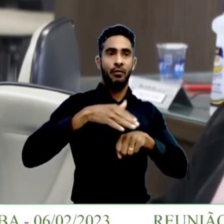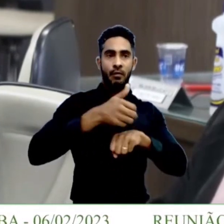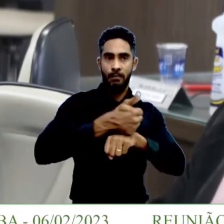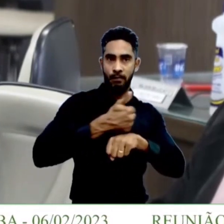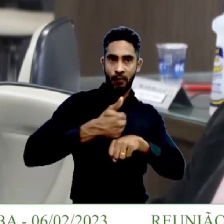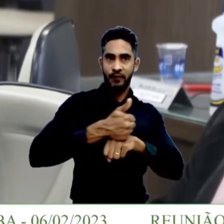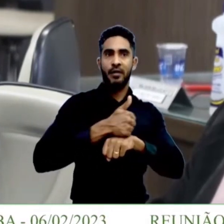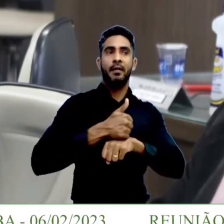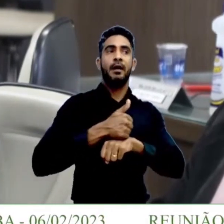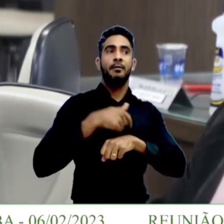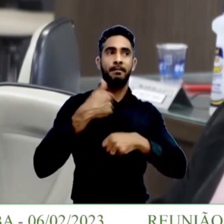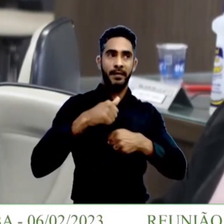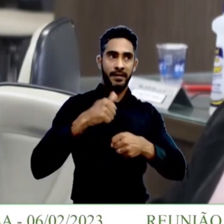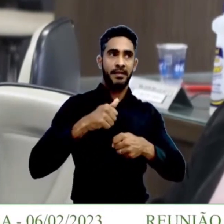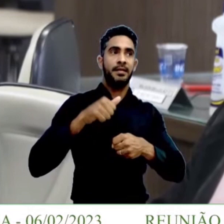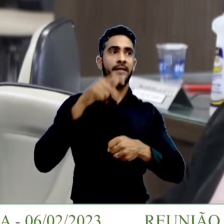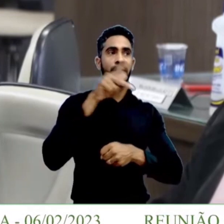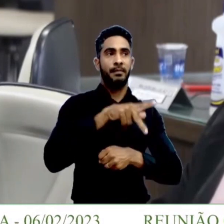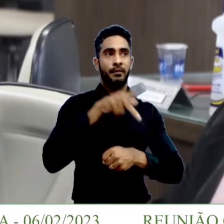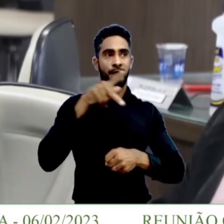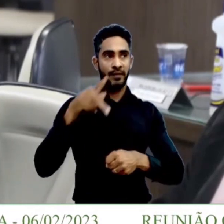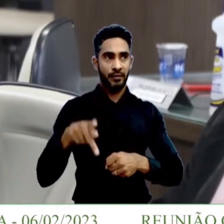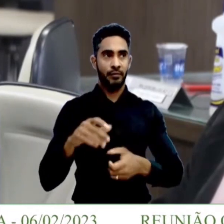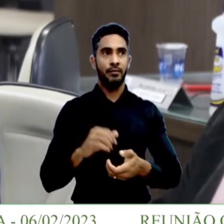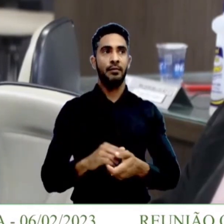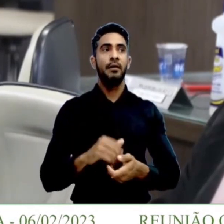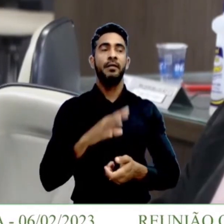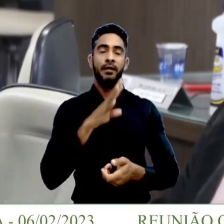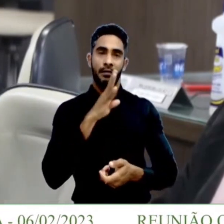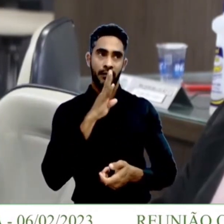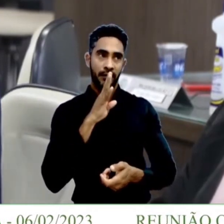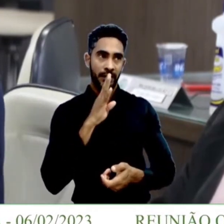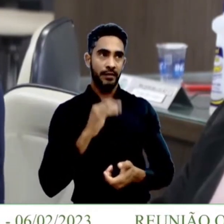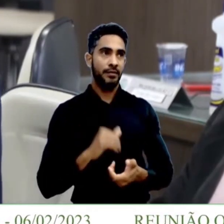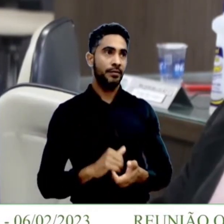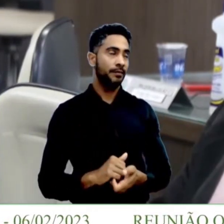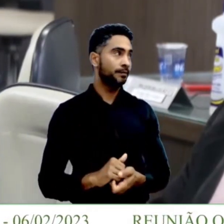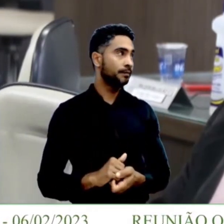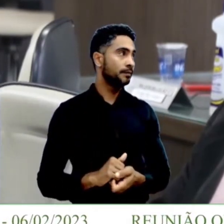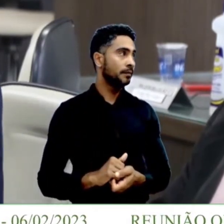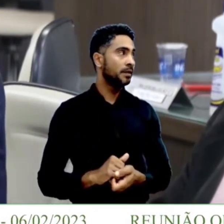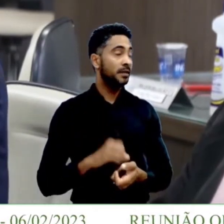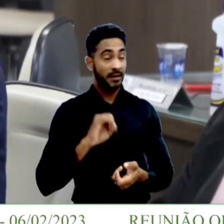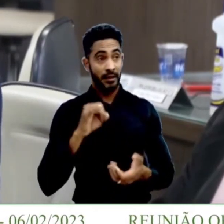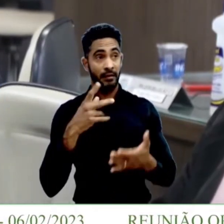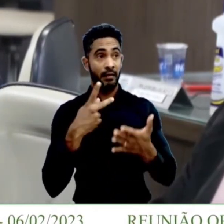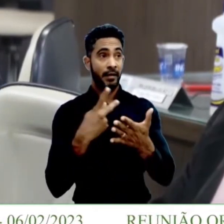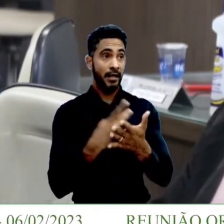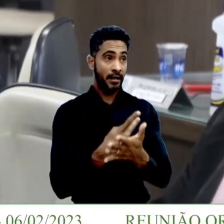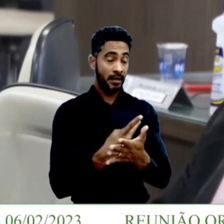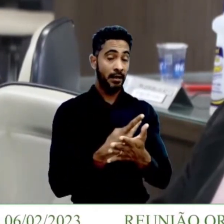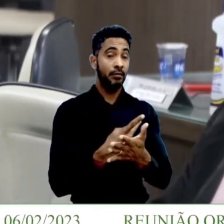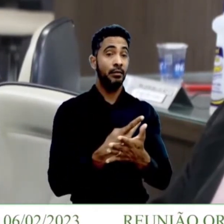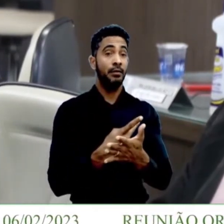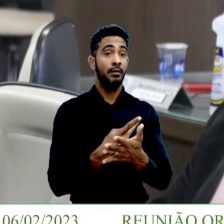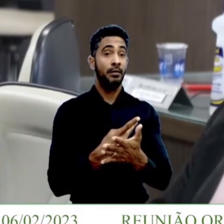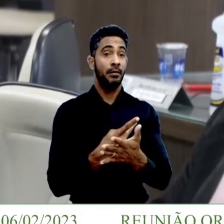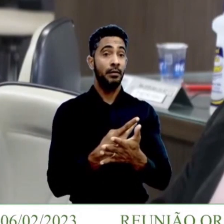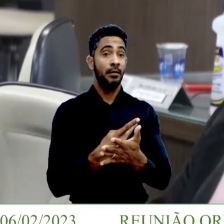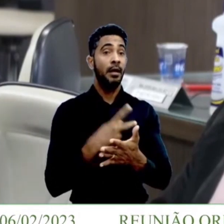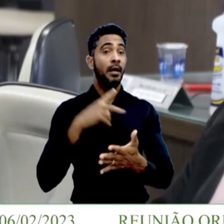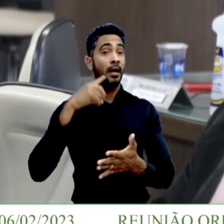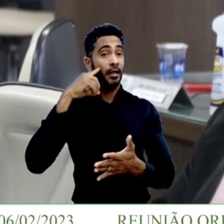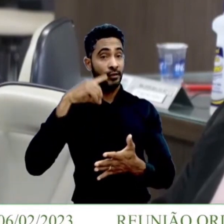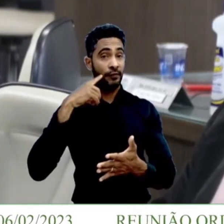na educação tem que ser professor, até onde que eu entendo, né? Se eu estiver errada, a jurídica me ajude, por